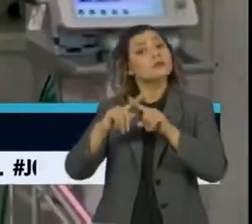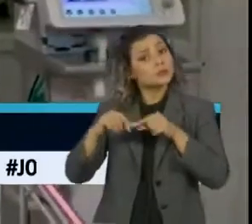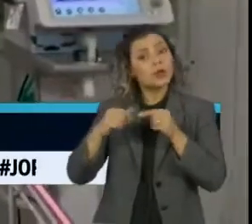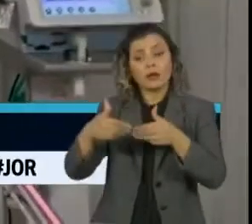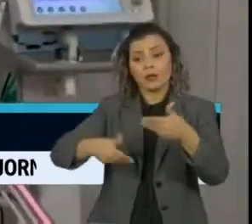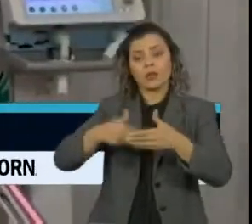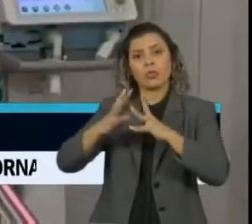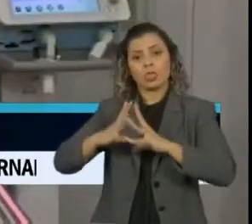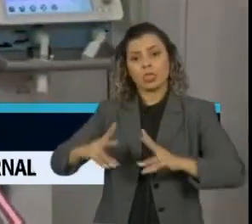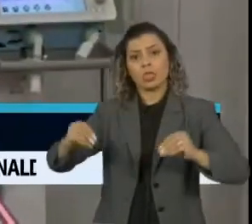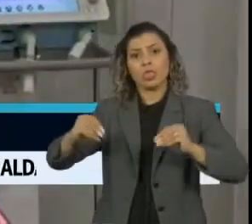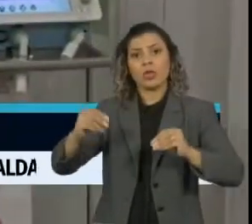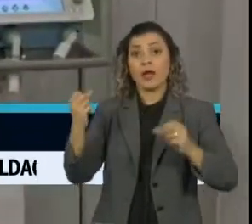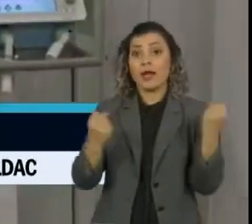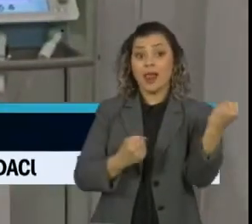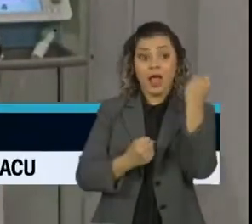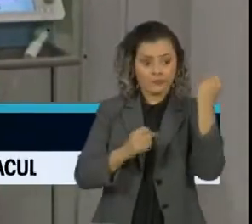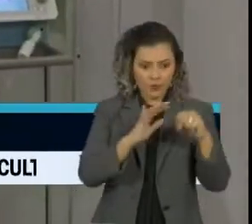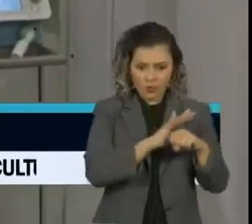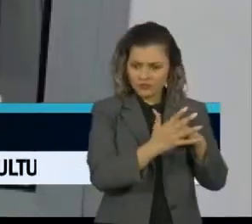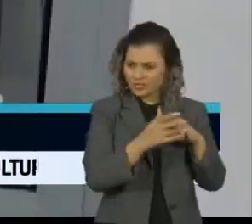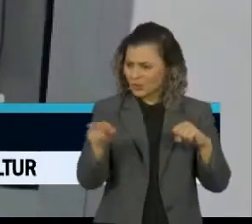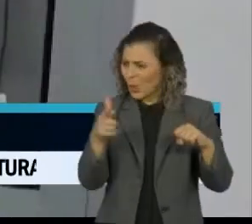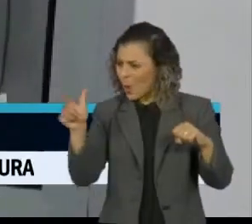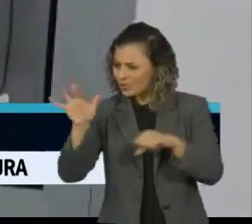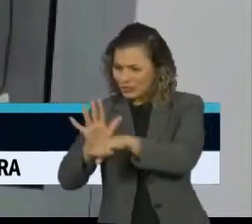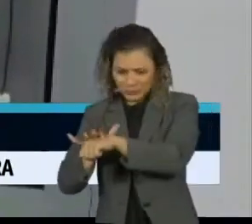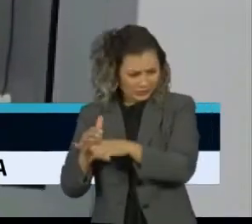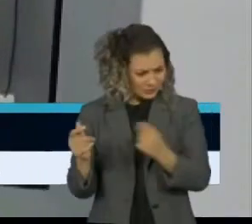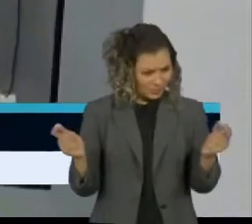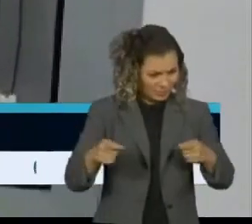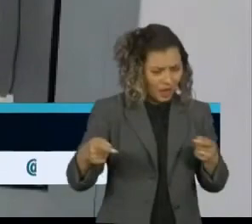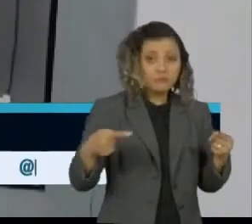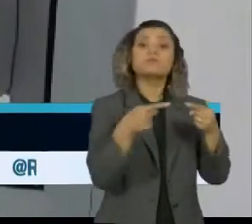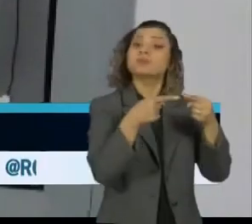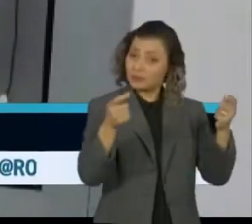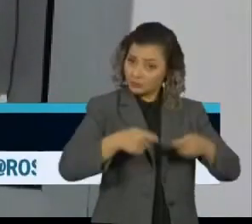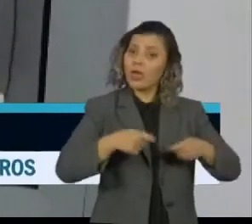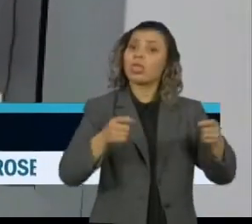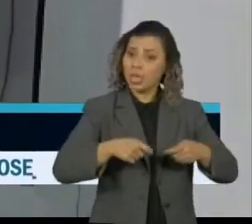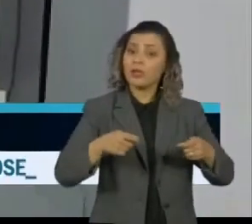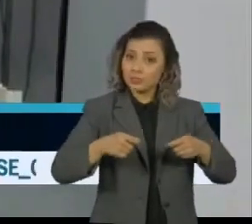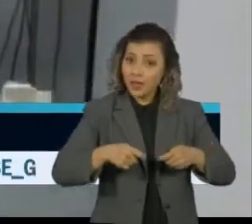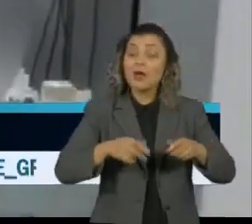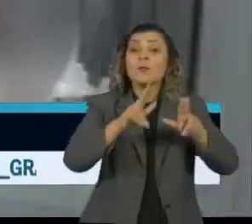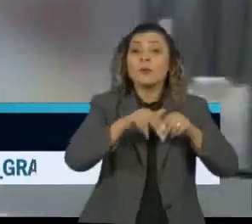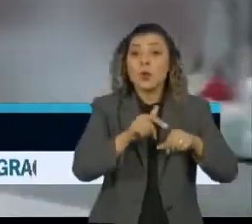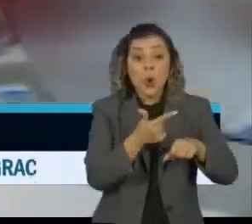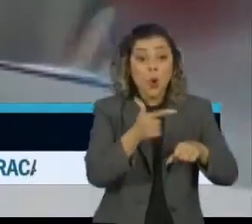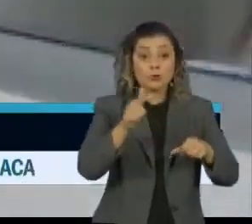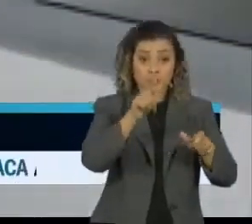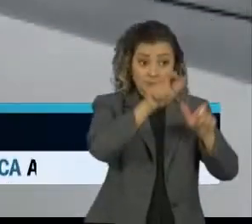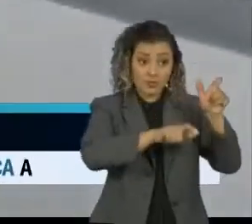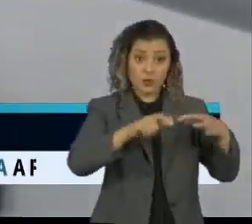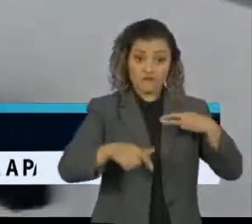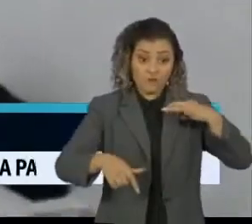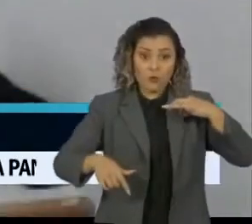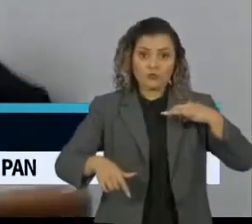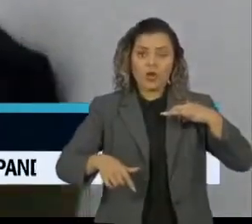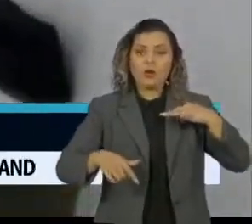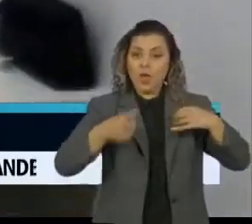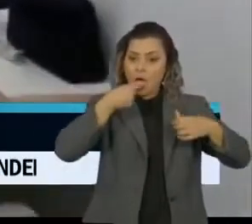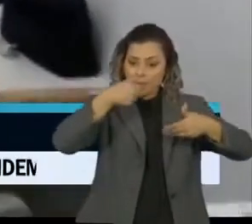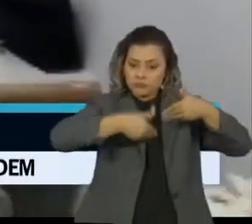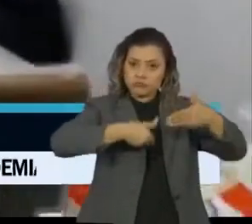de pacientes em estado grave de Covid-19. O estudo mostrou que voluntários que receberam o remédio deixaram de usar